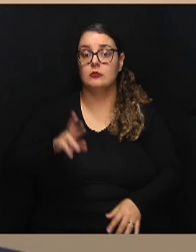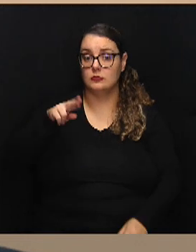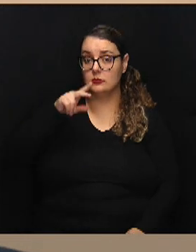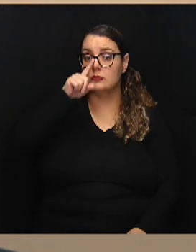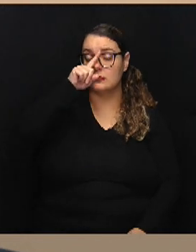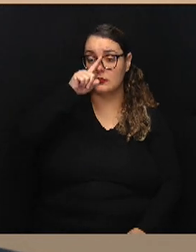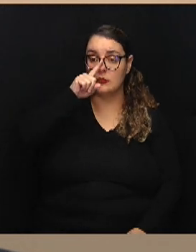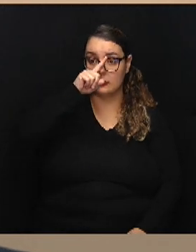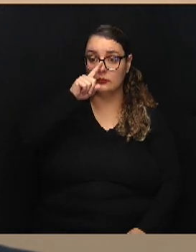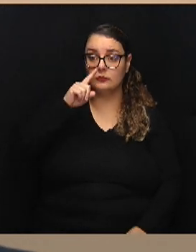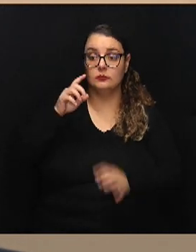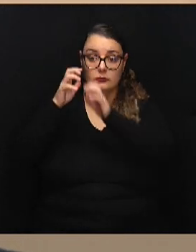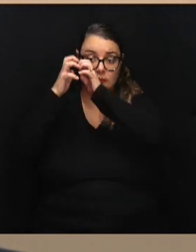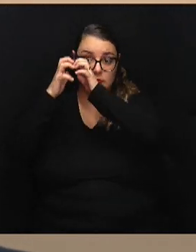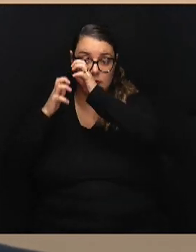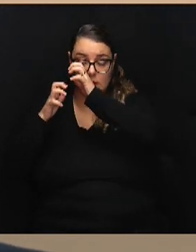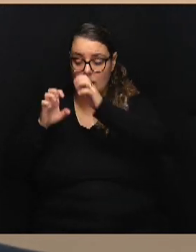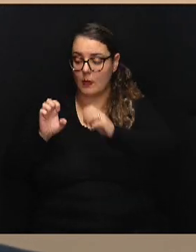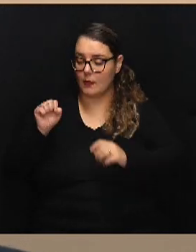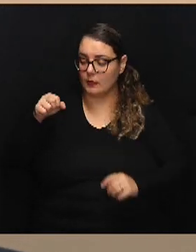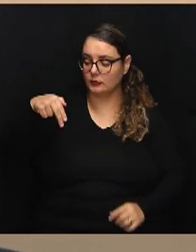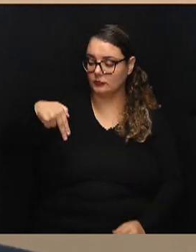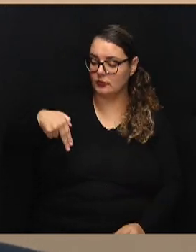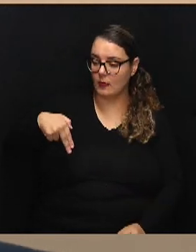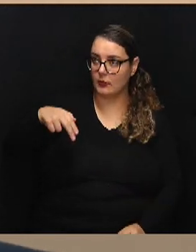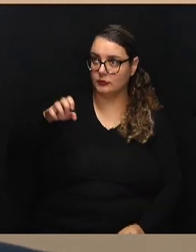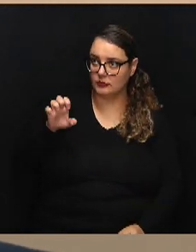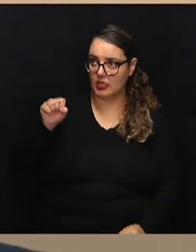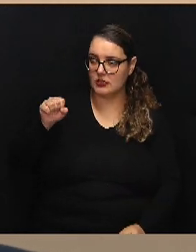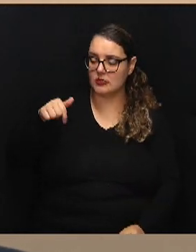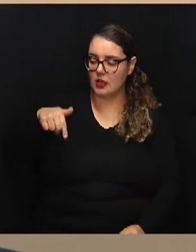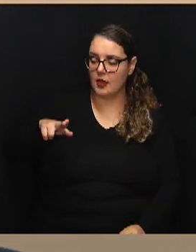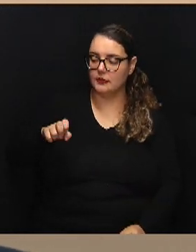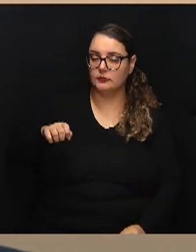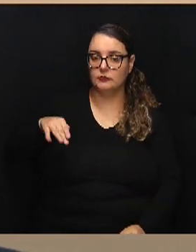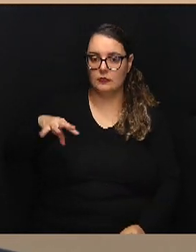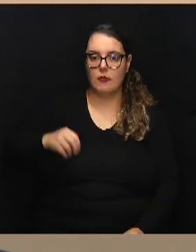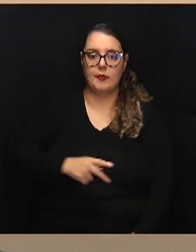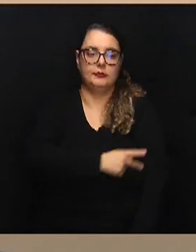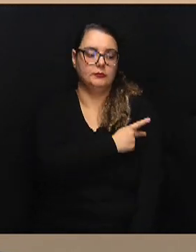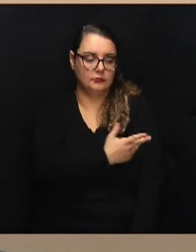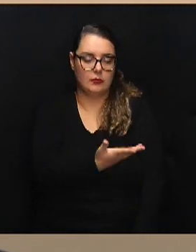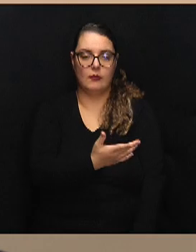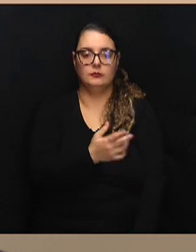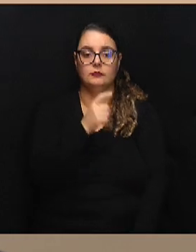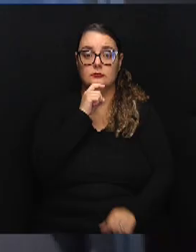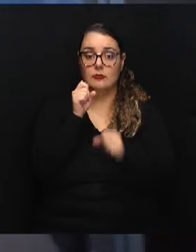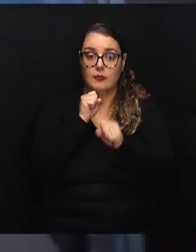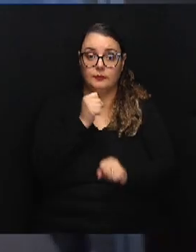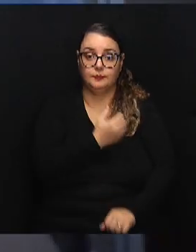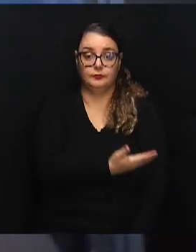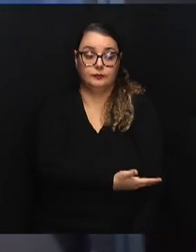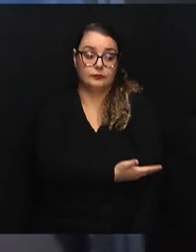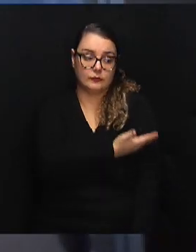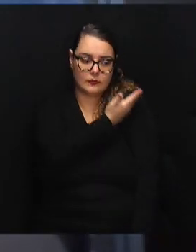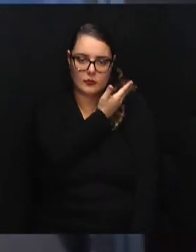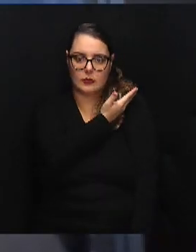risco para o AVC isquêmico é a hipertensão arterial. Então, se eu tenho no inverno uma elevação da pressão